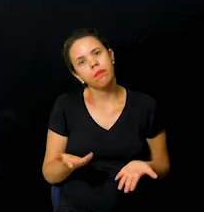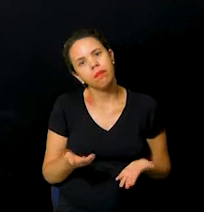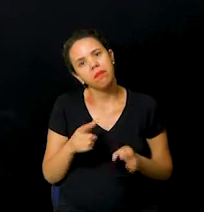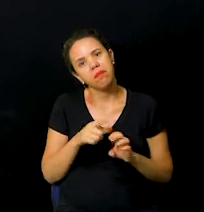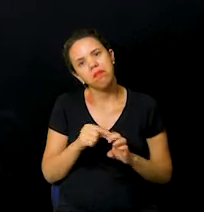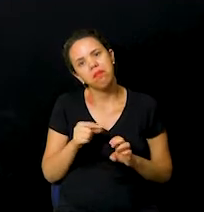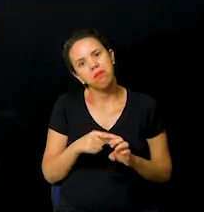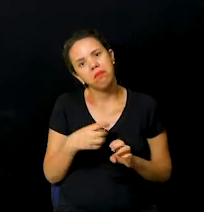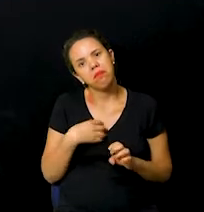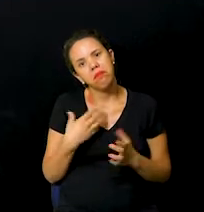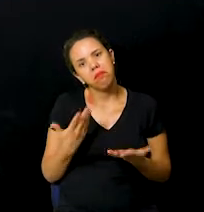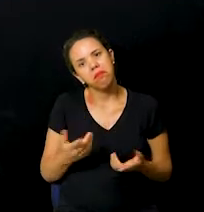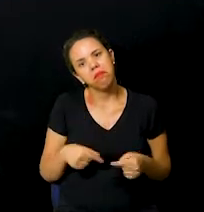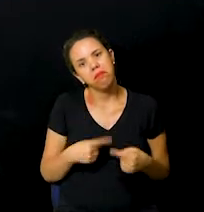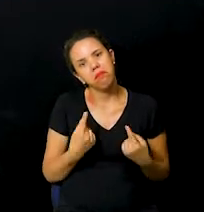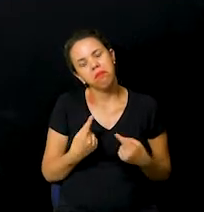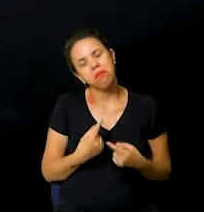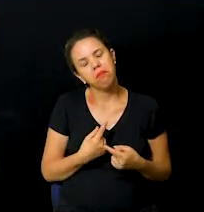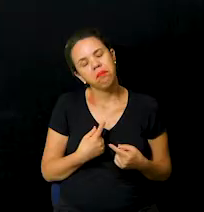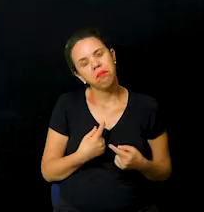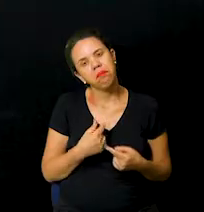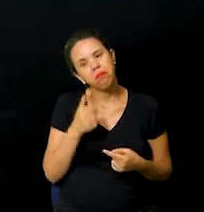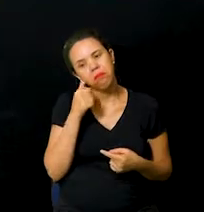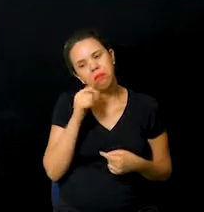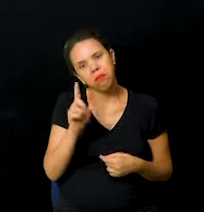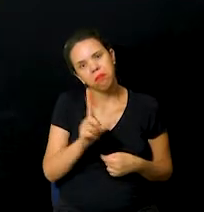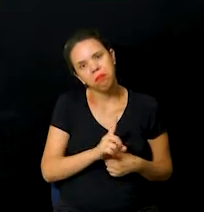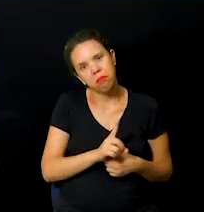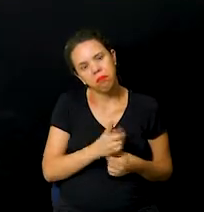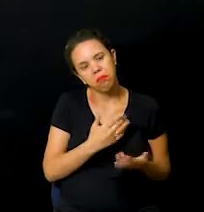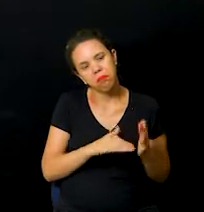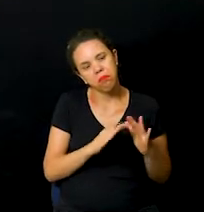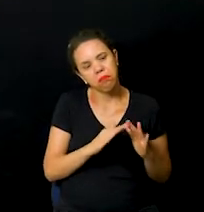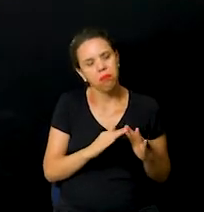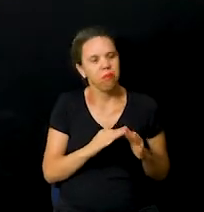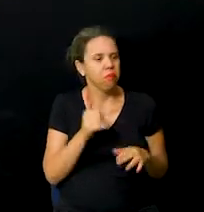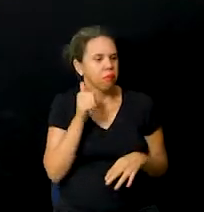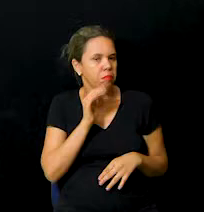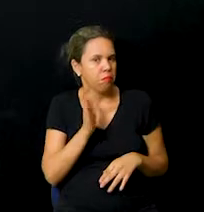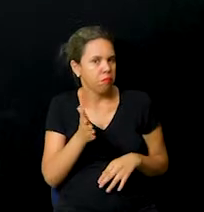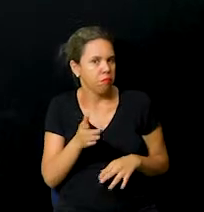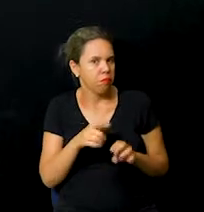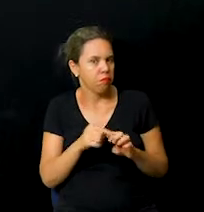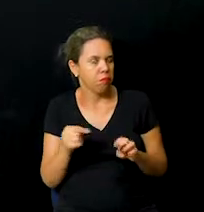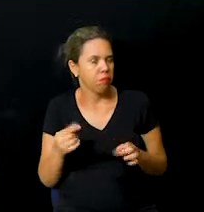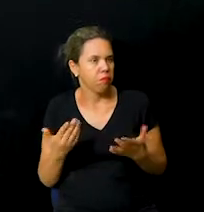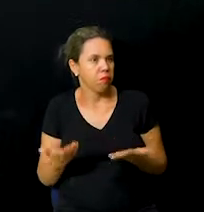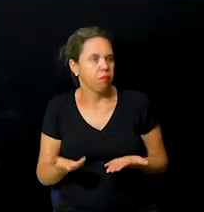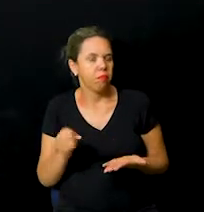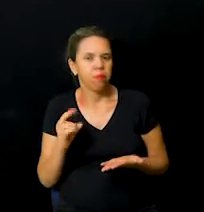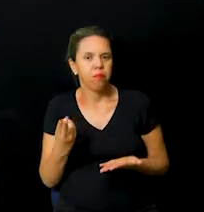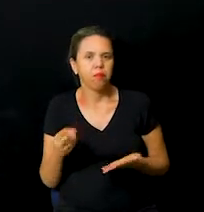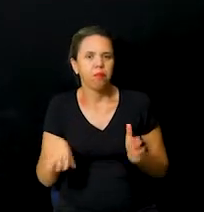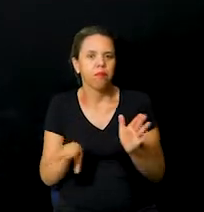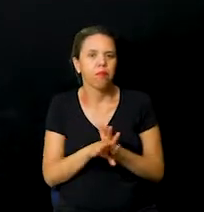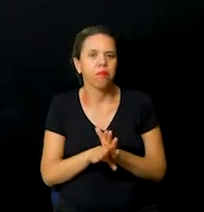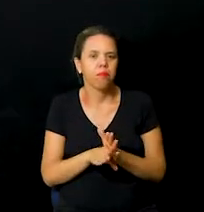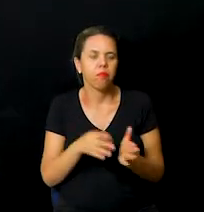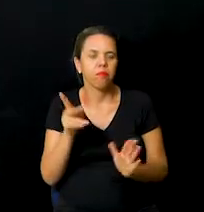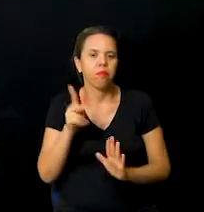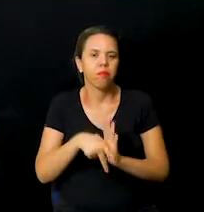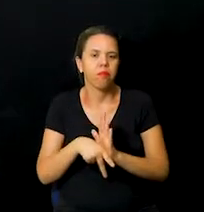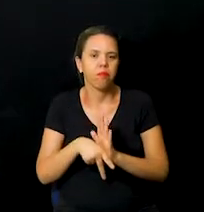sentem empreendedoras, que é o desafio. Mas quando elas chegam à escola, elas já empreendem ou